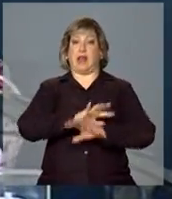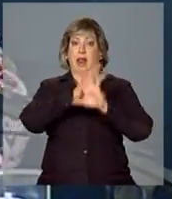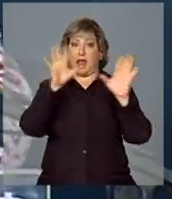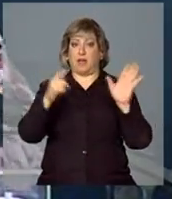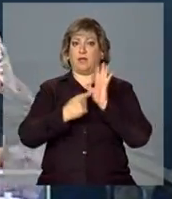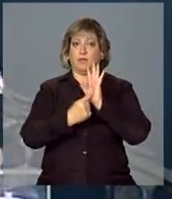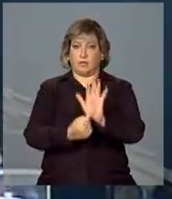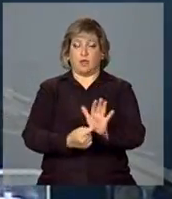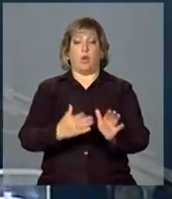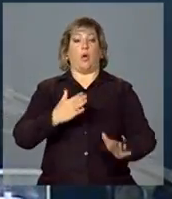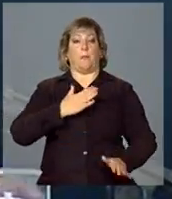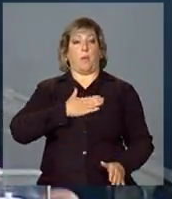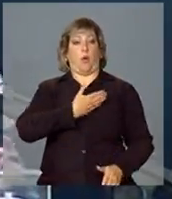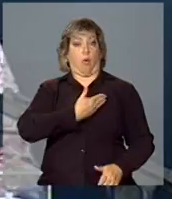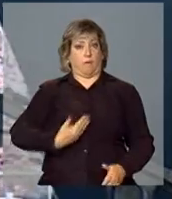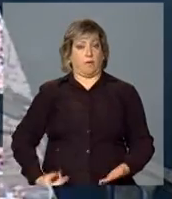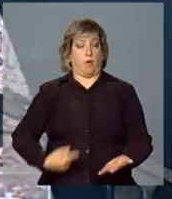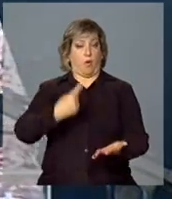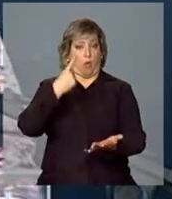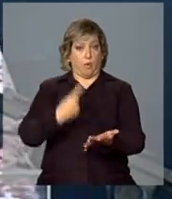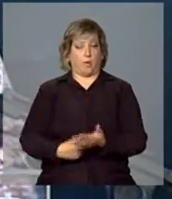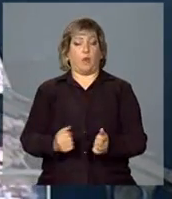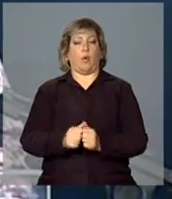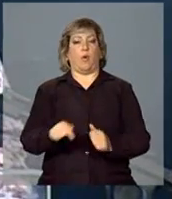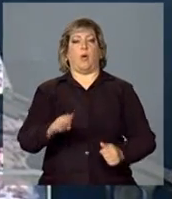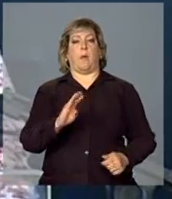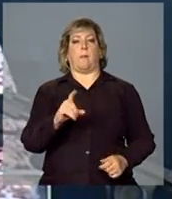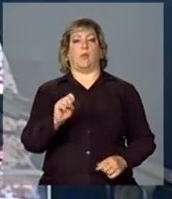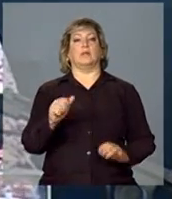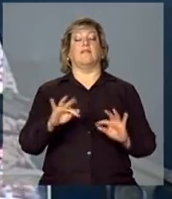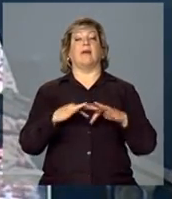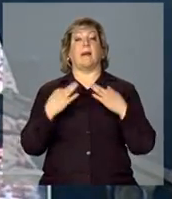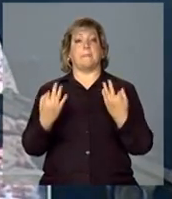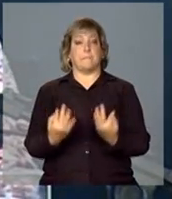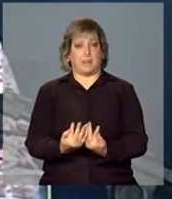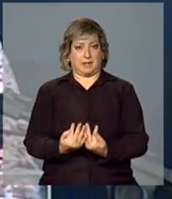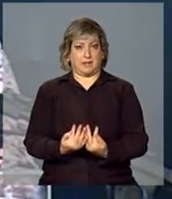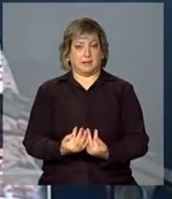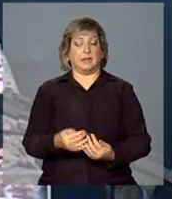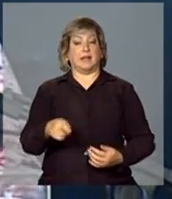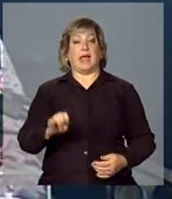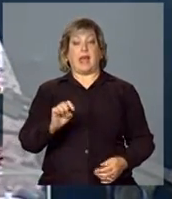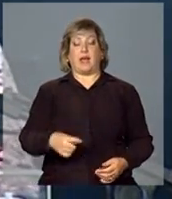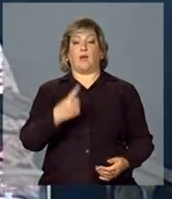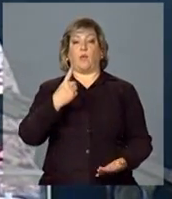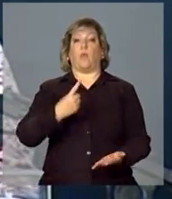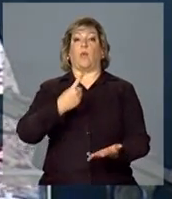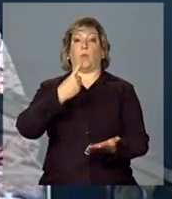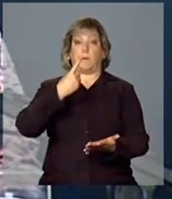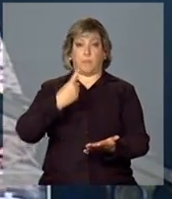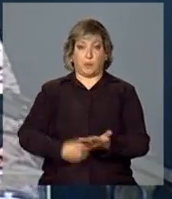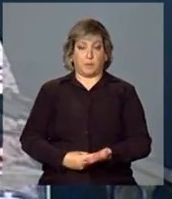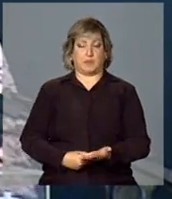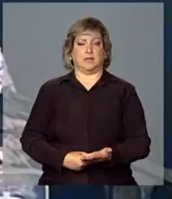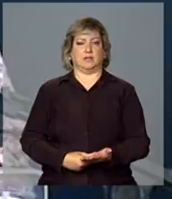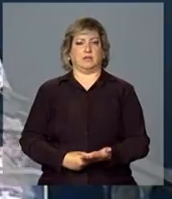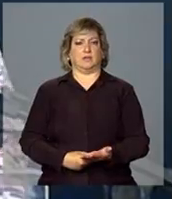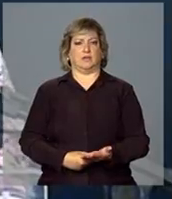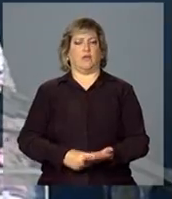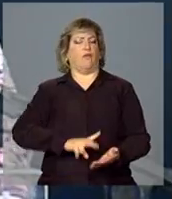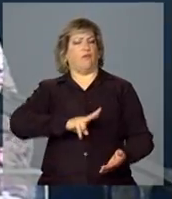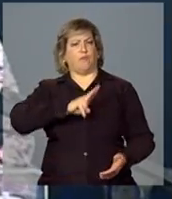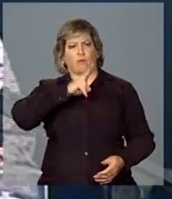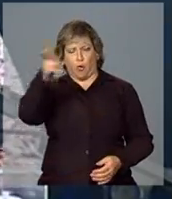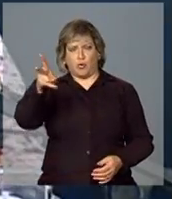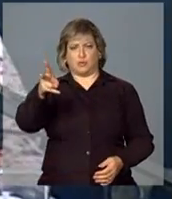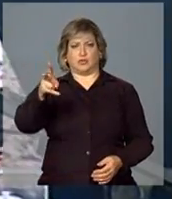compromisso do meu governo com o Bolsa Família é um compromisso